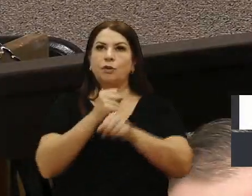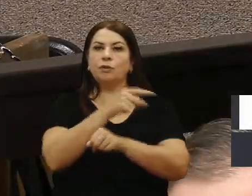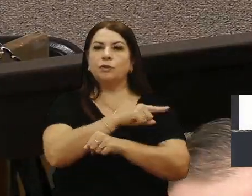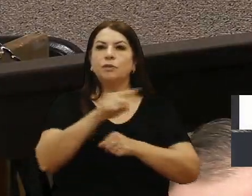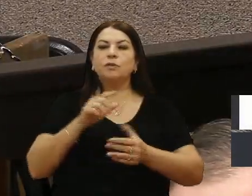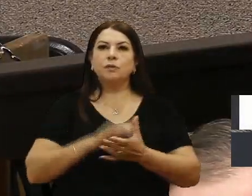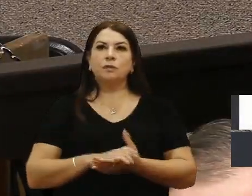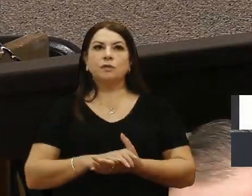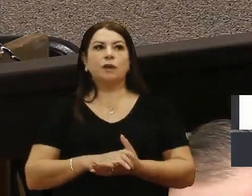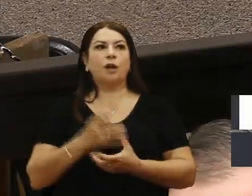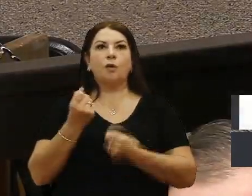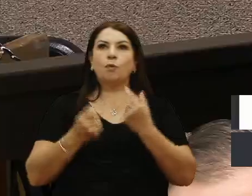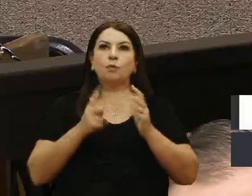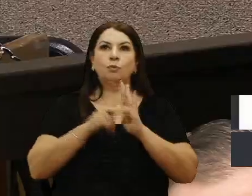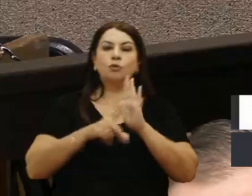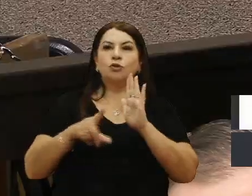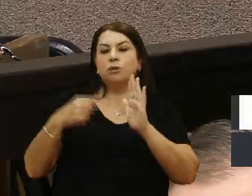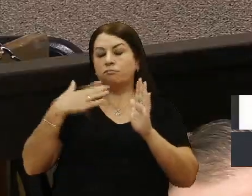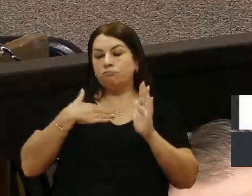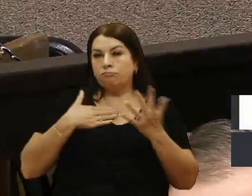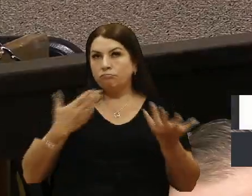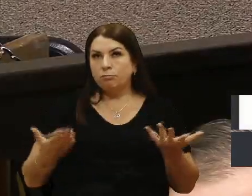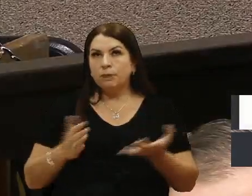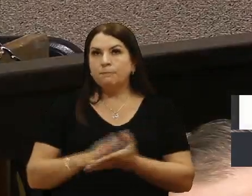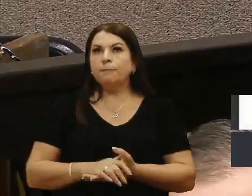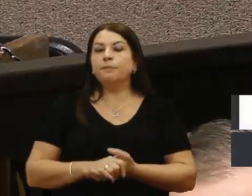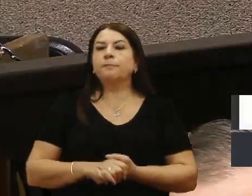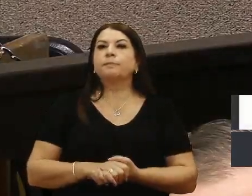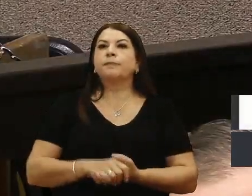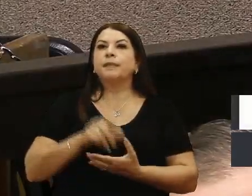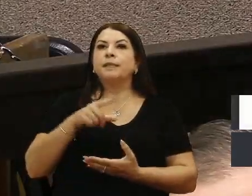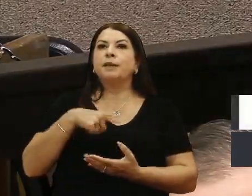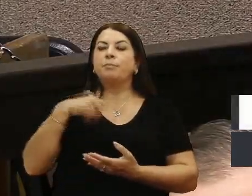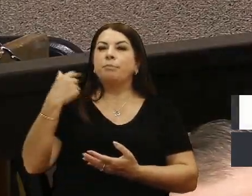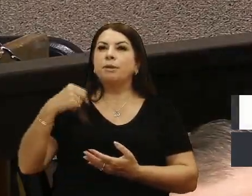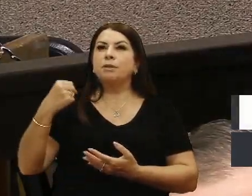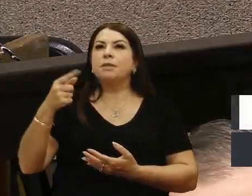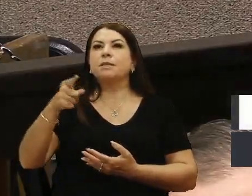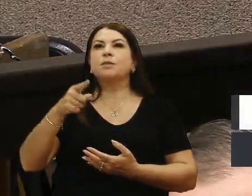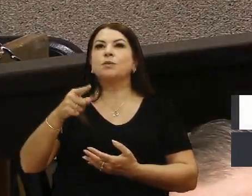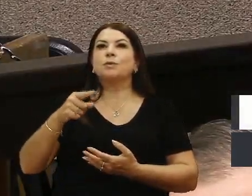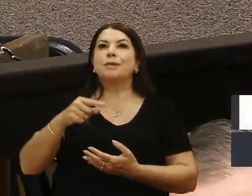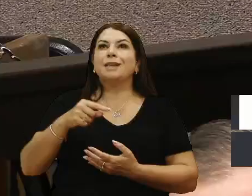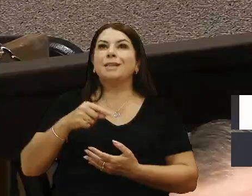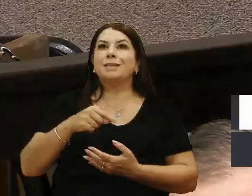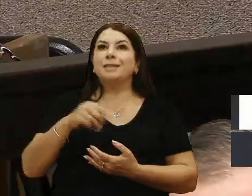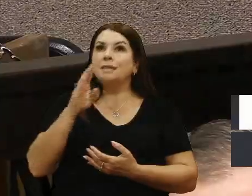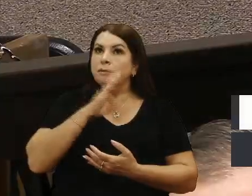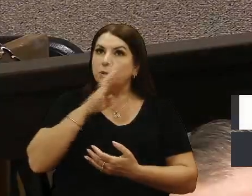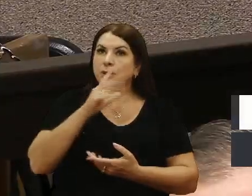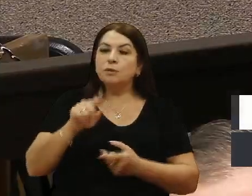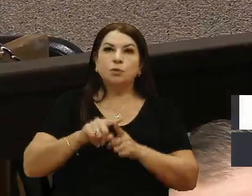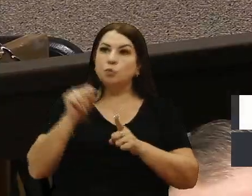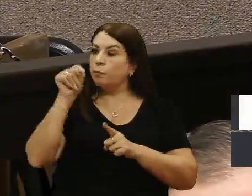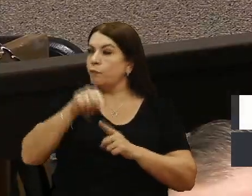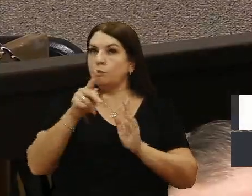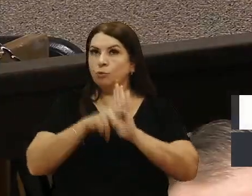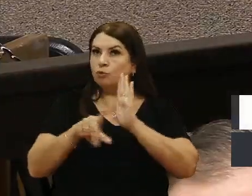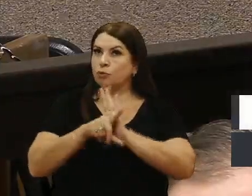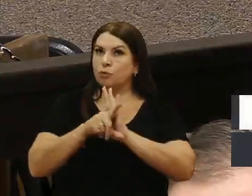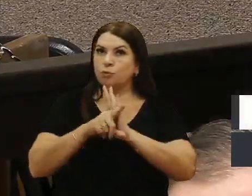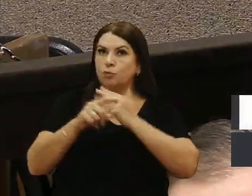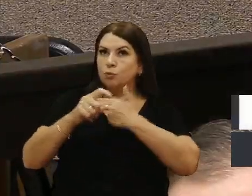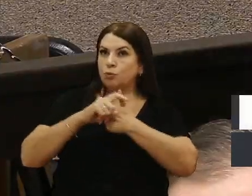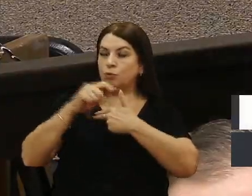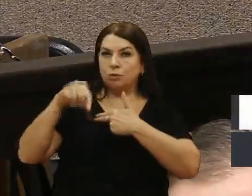agora, alguns projetos meus. Então, a gente precisa dessa celeridade, assim como vem projetos do